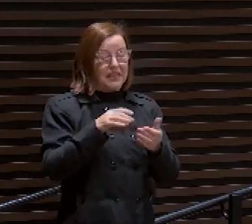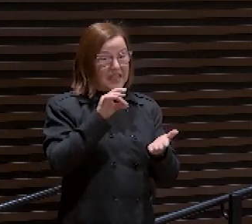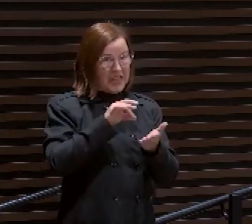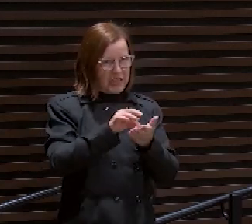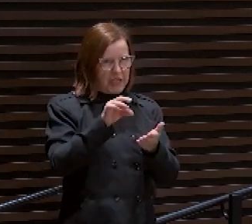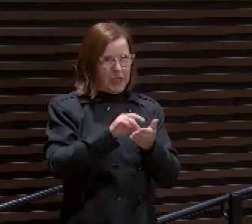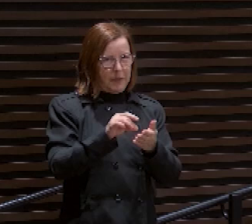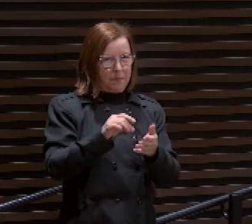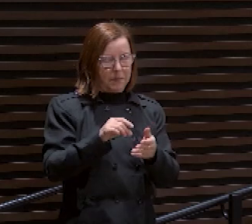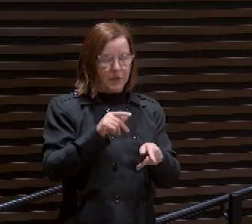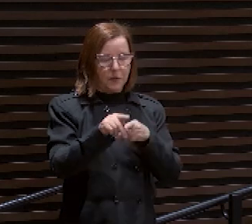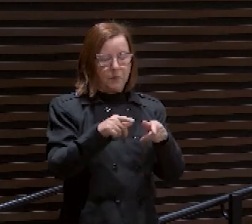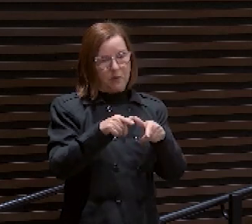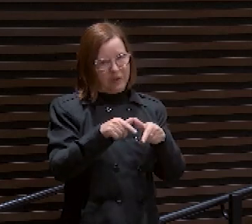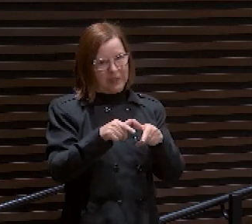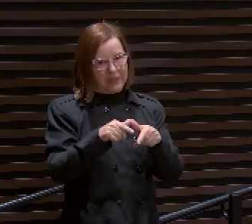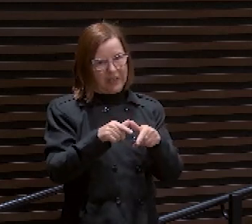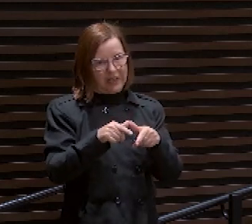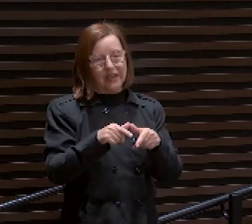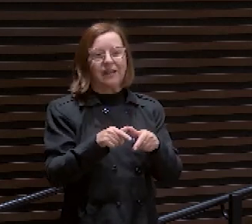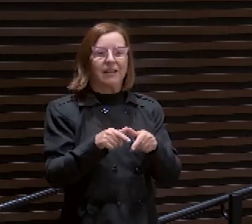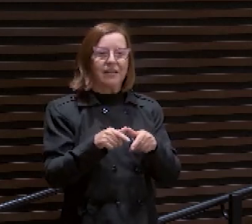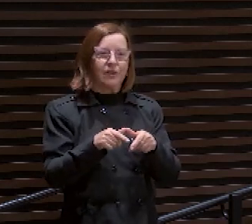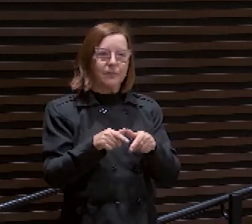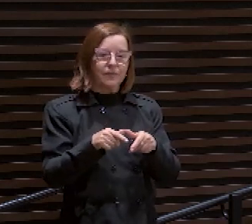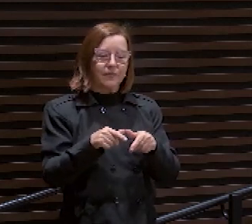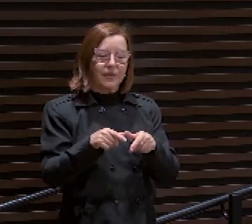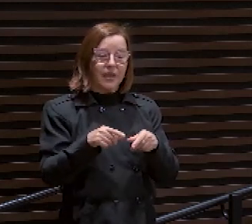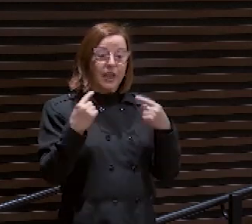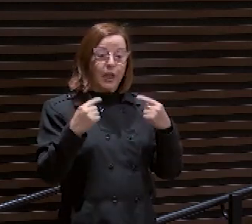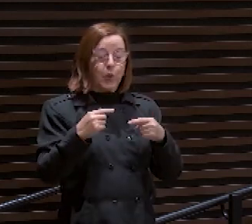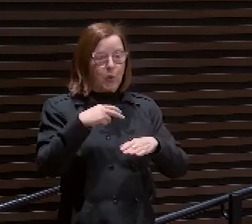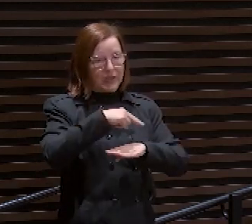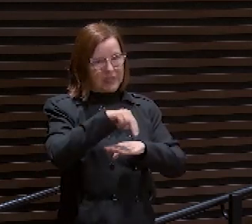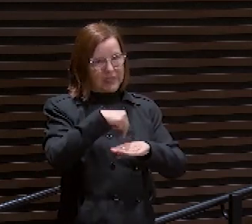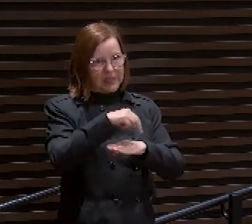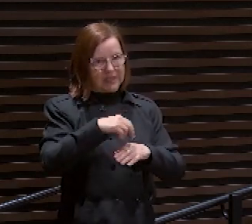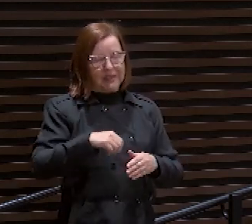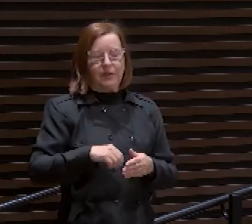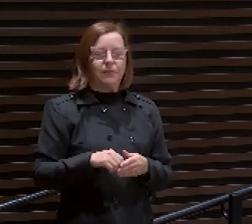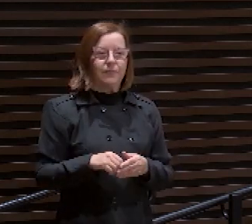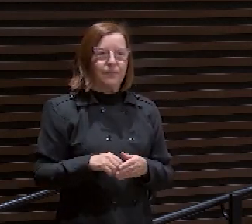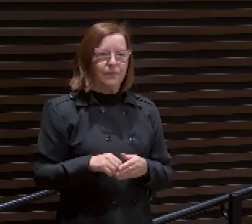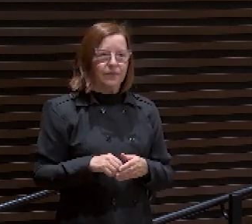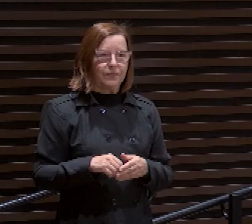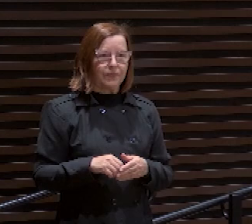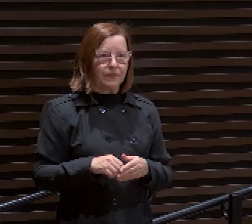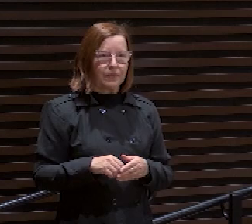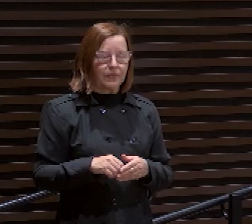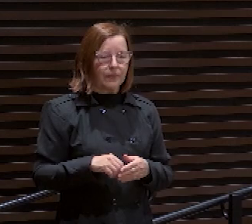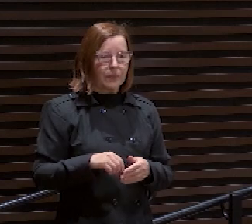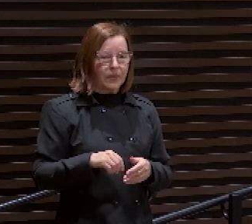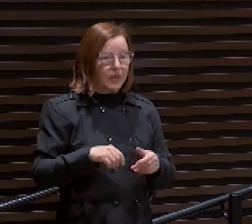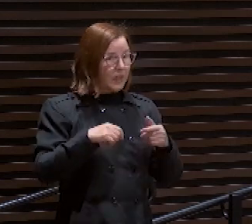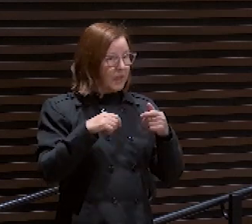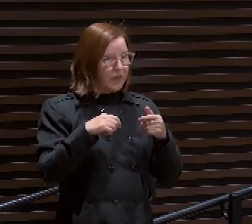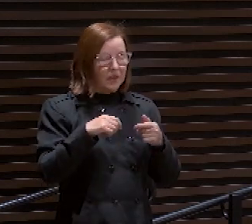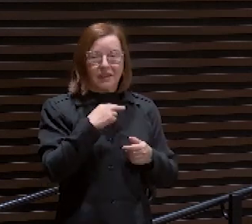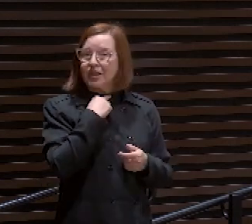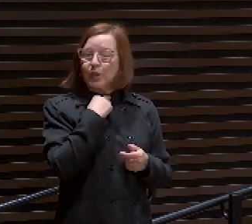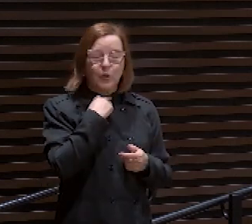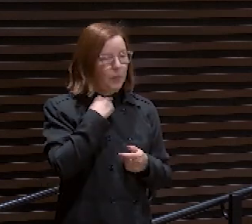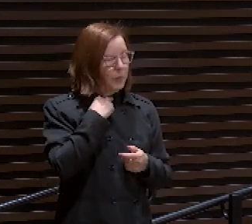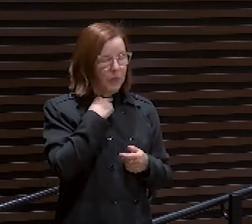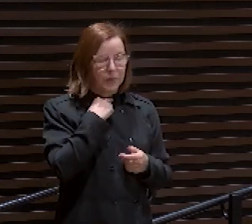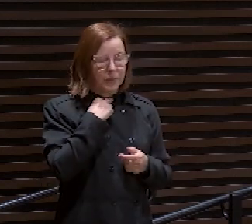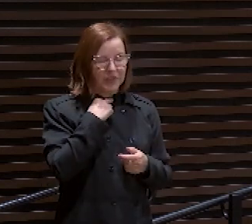foi crucificado e ressurreto com Cristo não deve cultivar o ódio e nem agir com espírito de vingança. Por mais difícil que